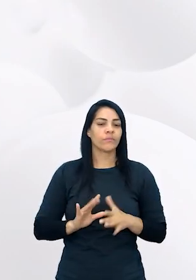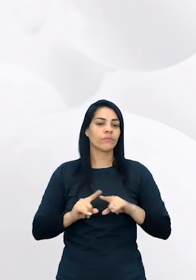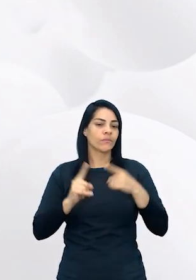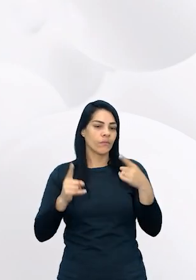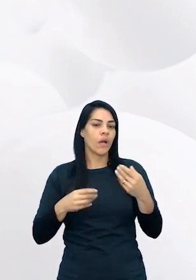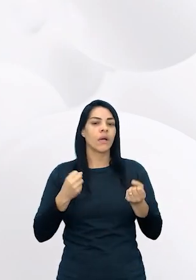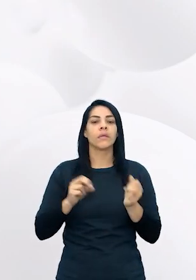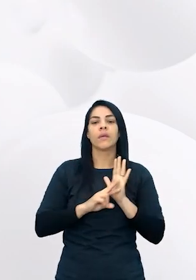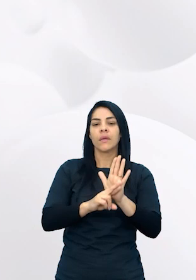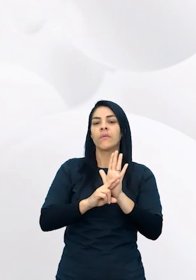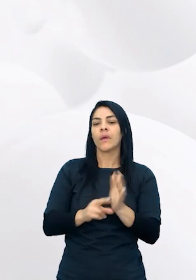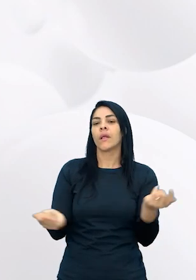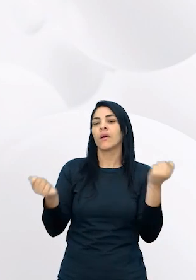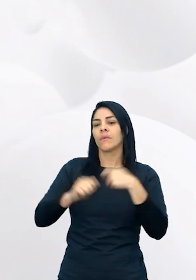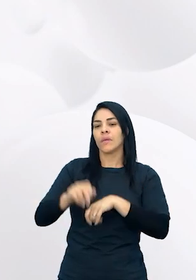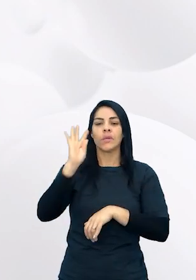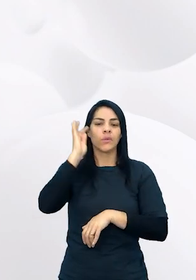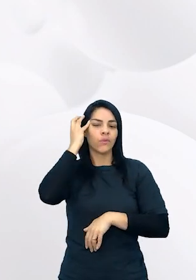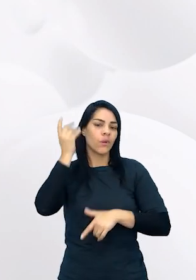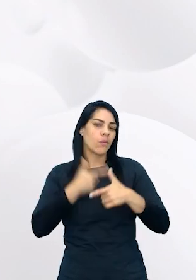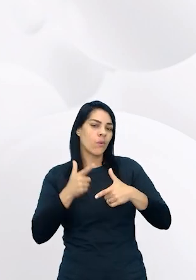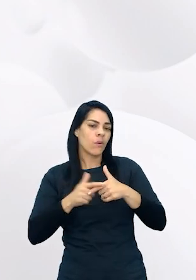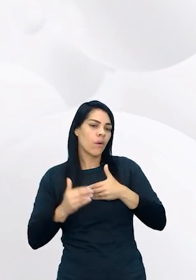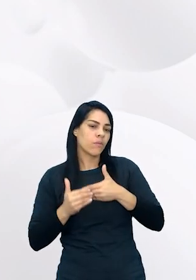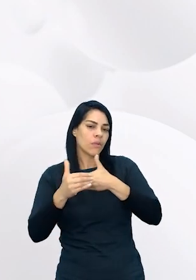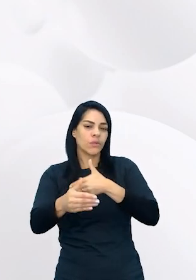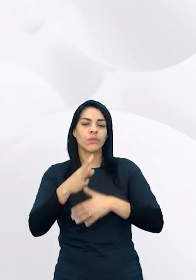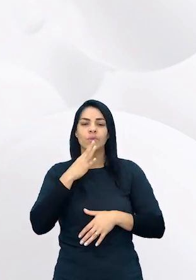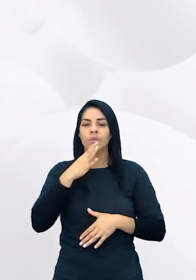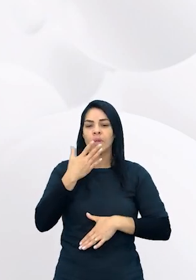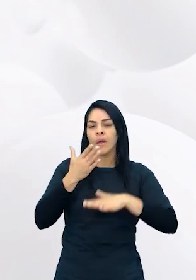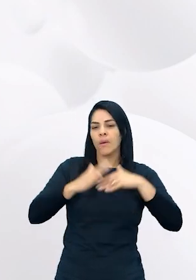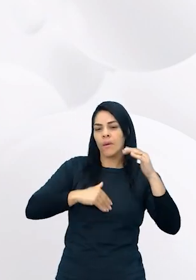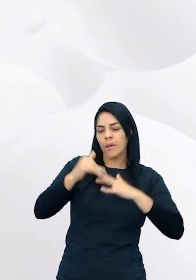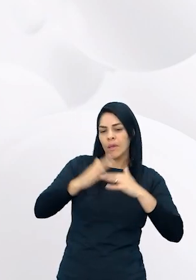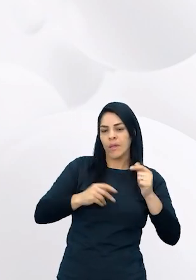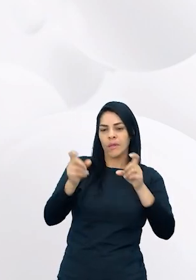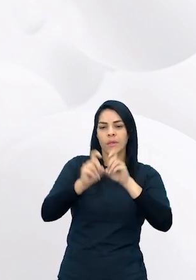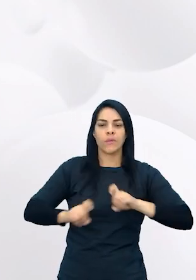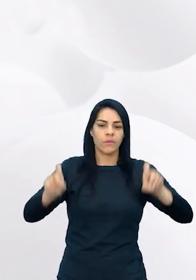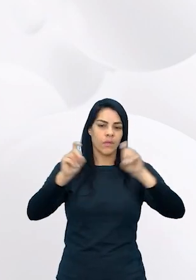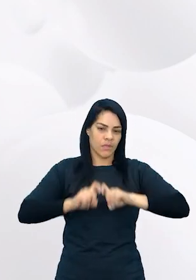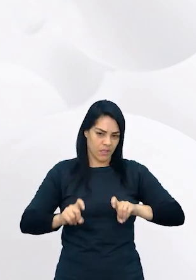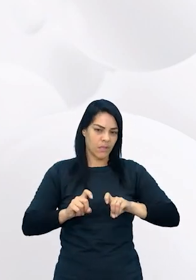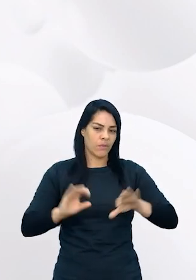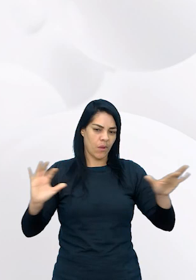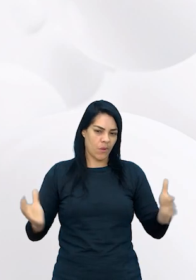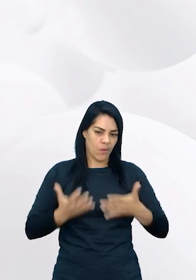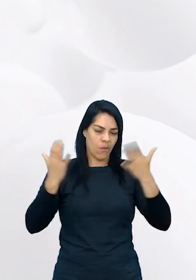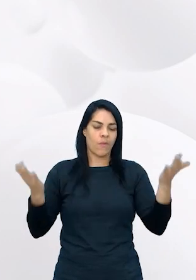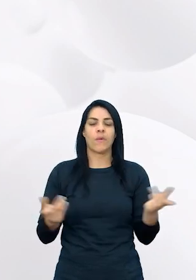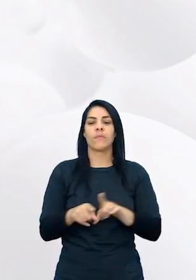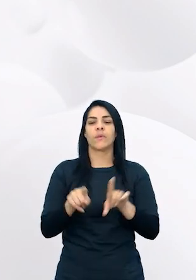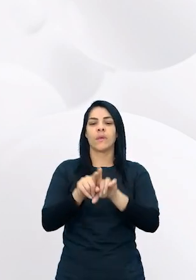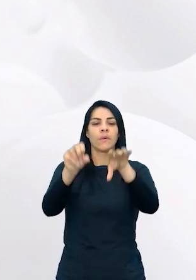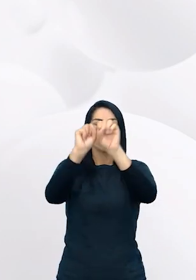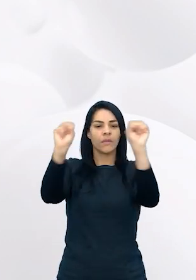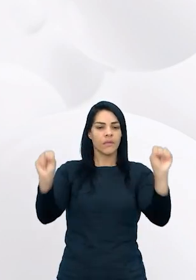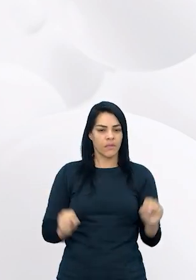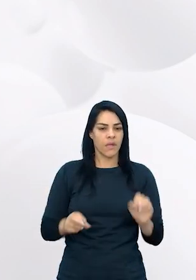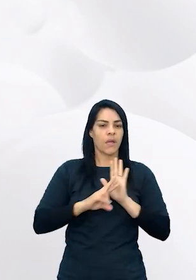refere-se à capacidade de resolver problemas a partir de conhecimentos e práticas da computação, englobando o